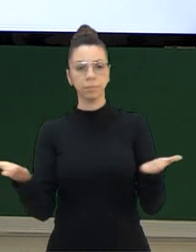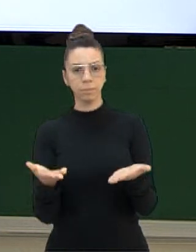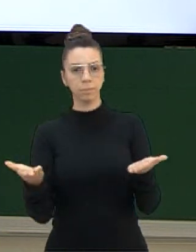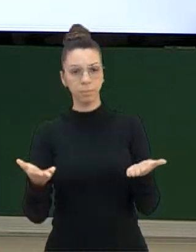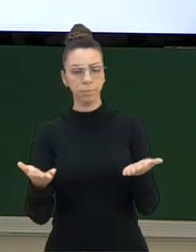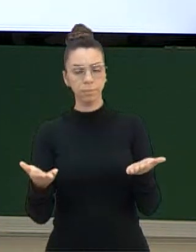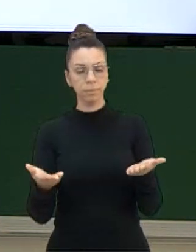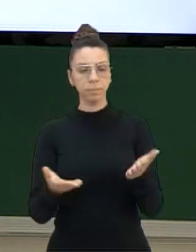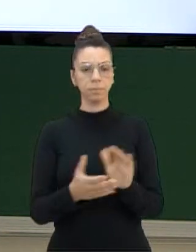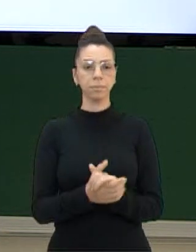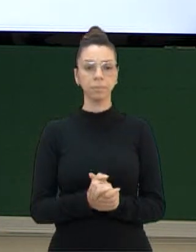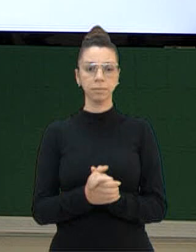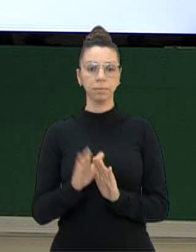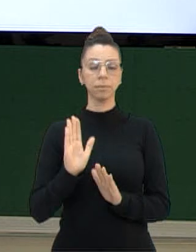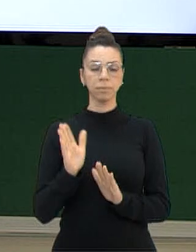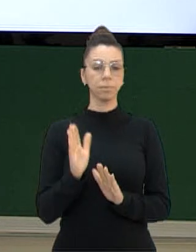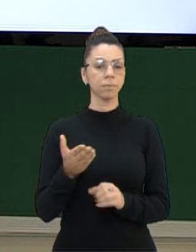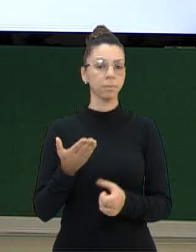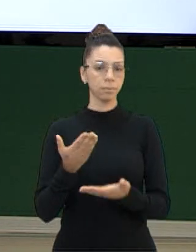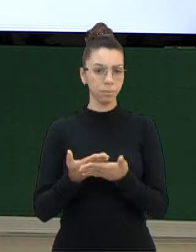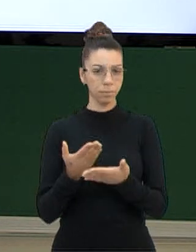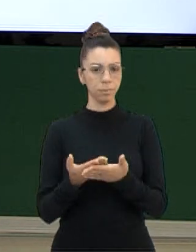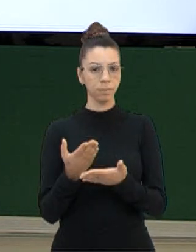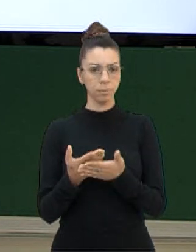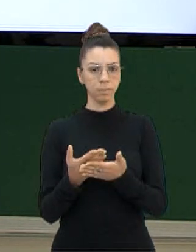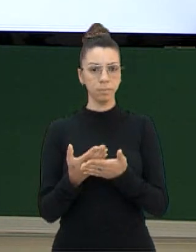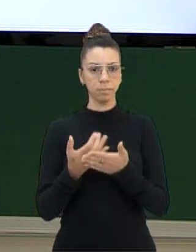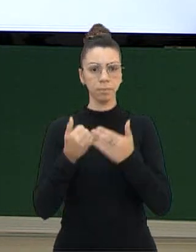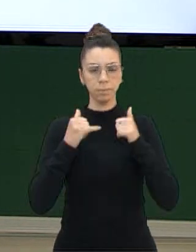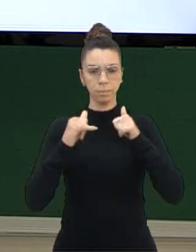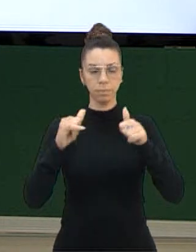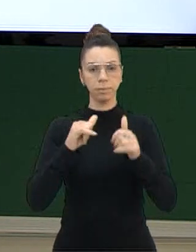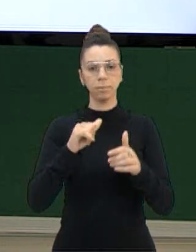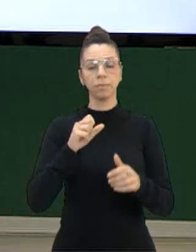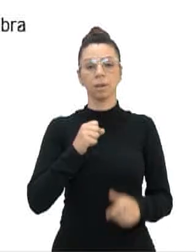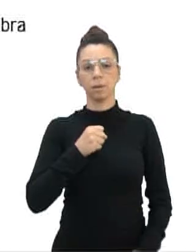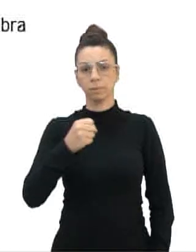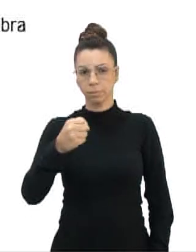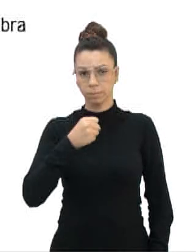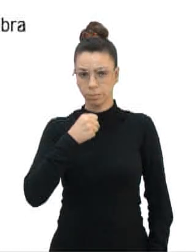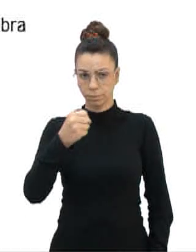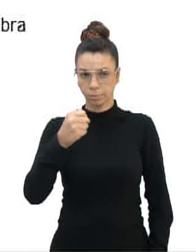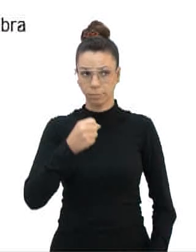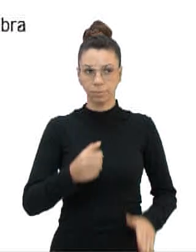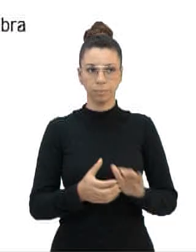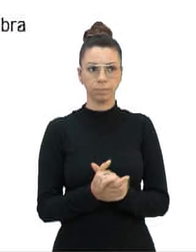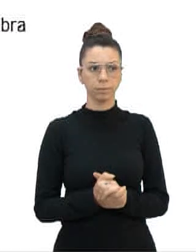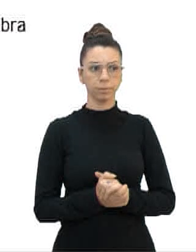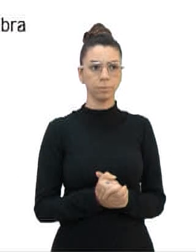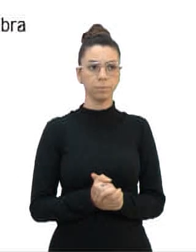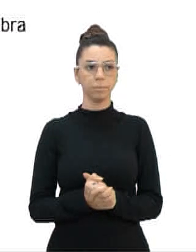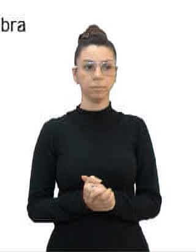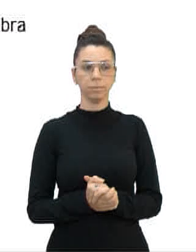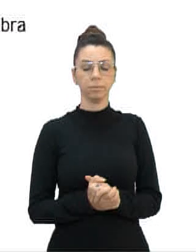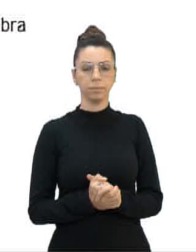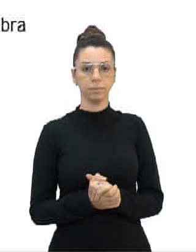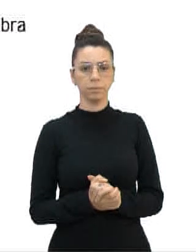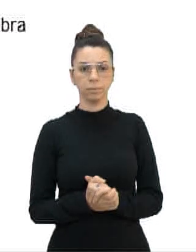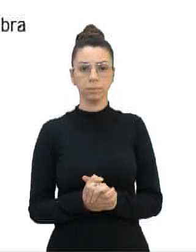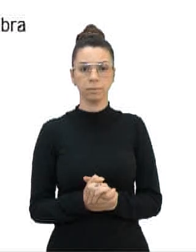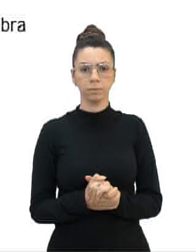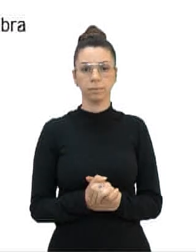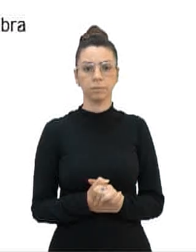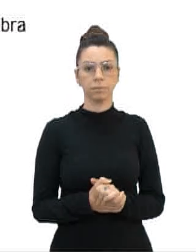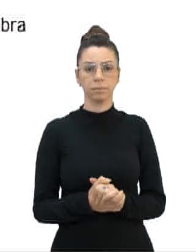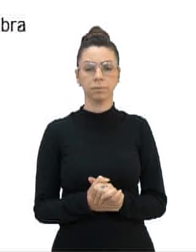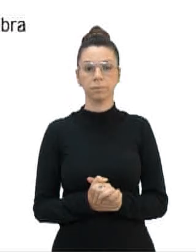hoje. Já trabalhamos com reportaje, perfeito? Então, o título, Los Picapiedra, Los Supersônico, Lecciones